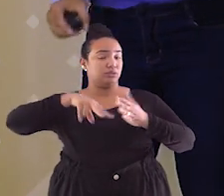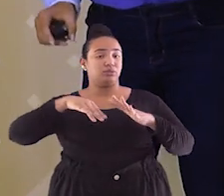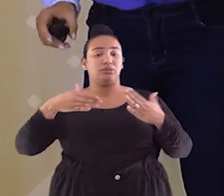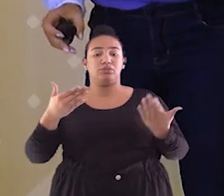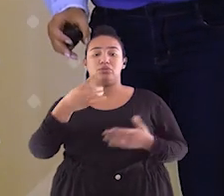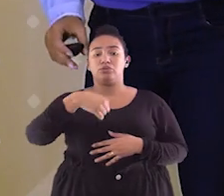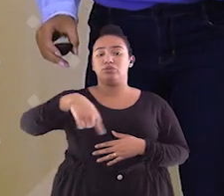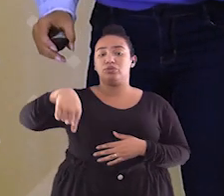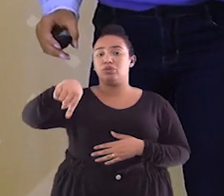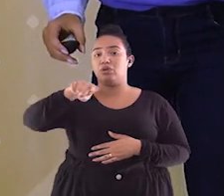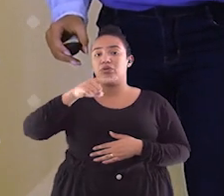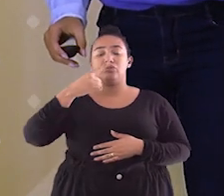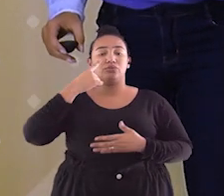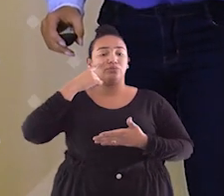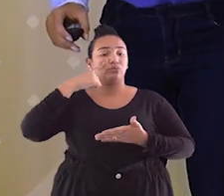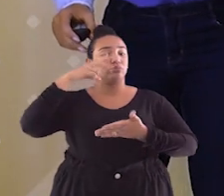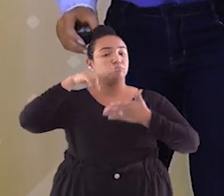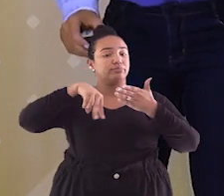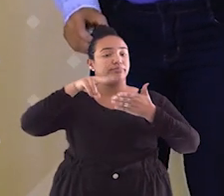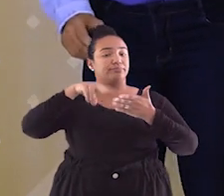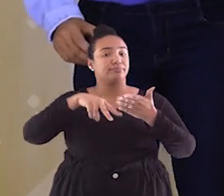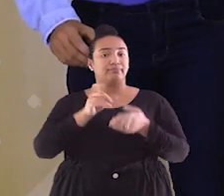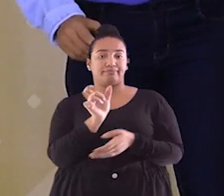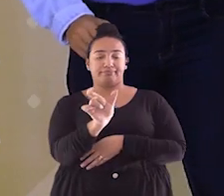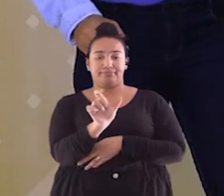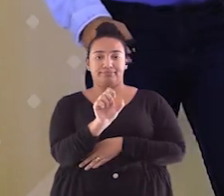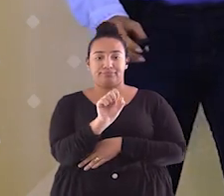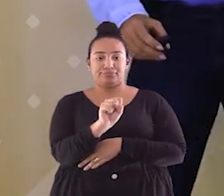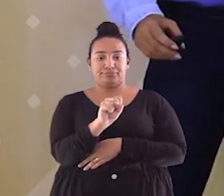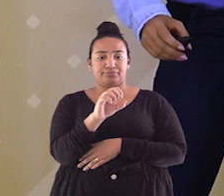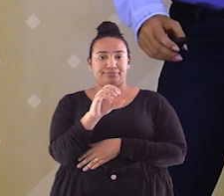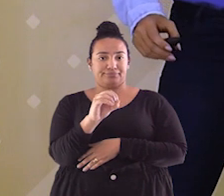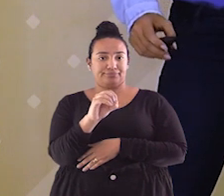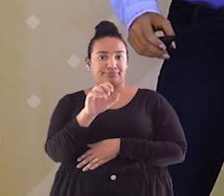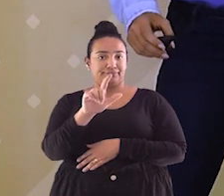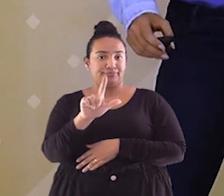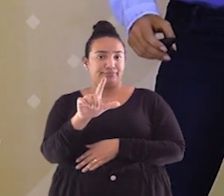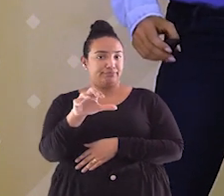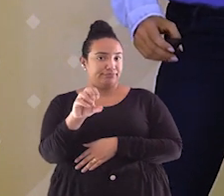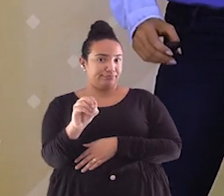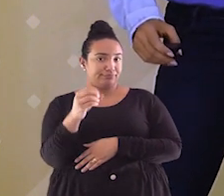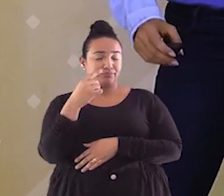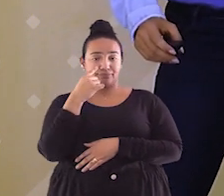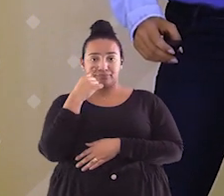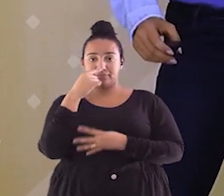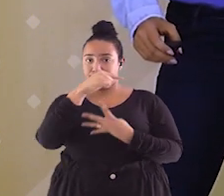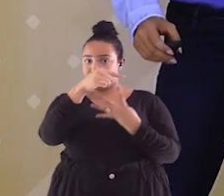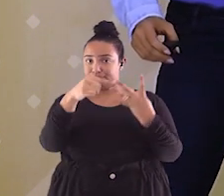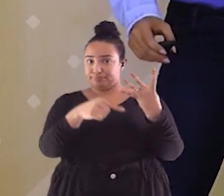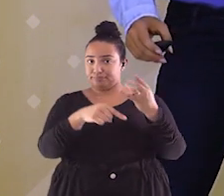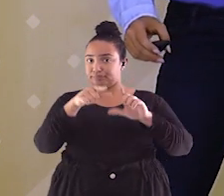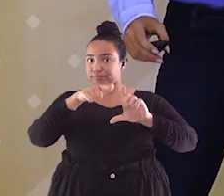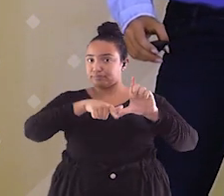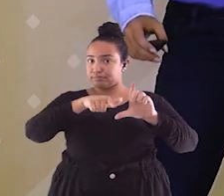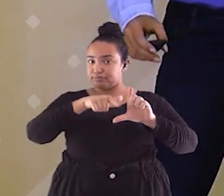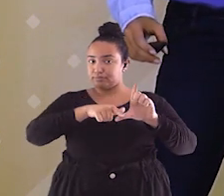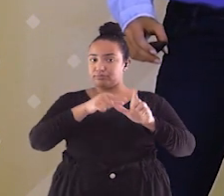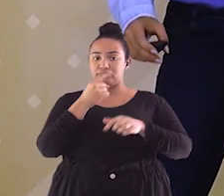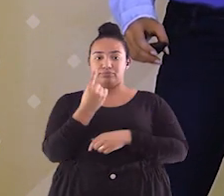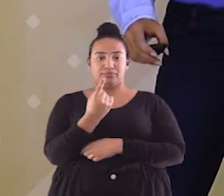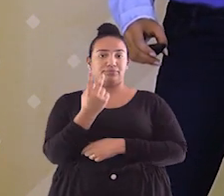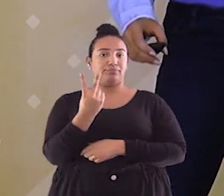Vamos ler a palavra solo. A palavra solo apresenta 4 letras. 1,